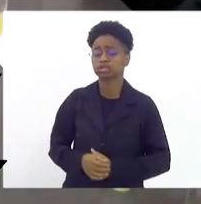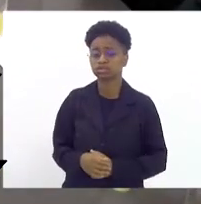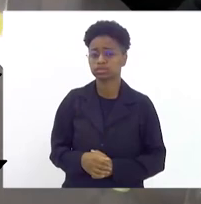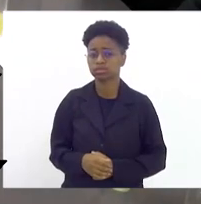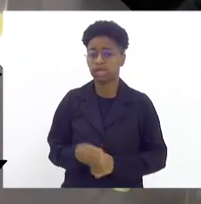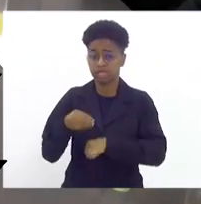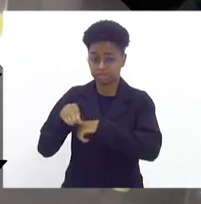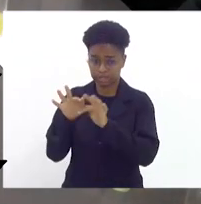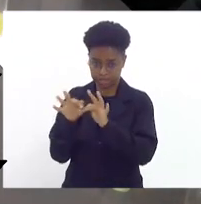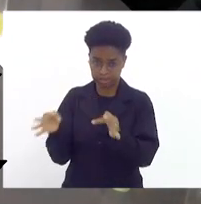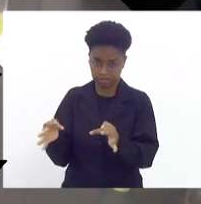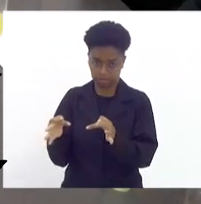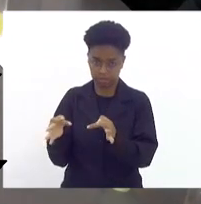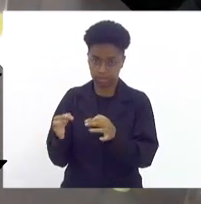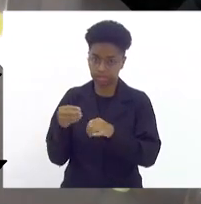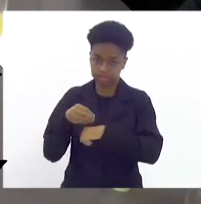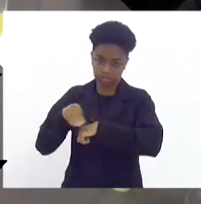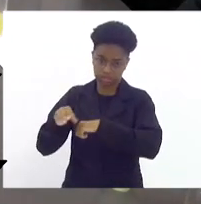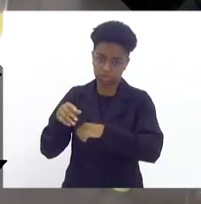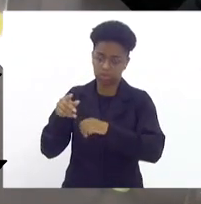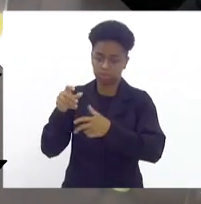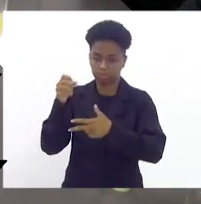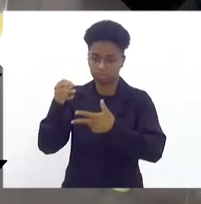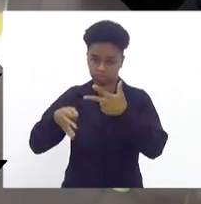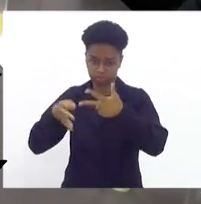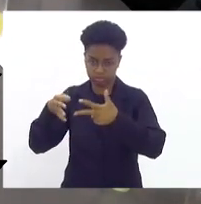Indicação simples para o Poder Judiciário. Para o Poder Judiciário.